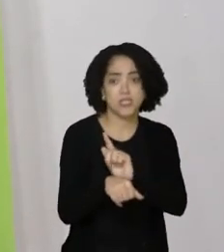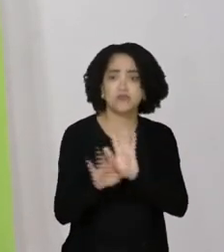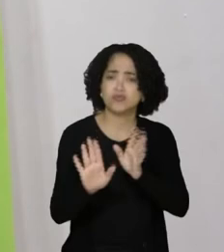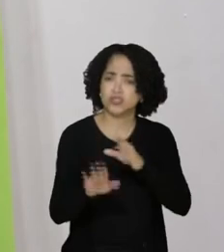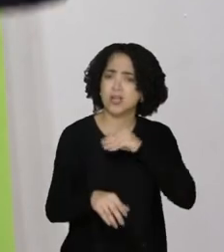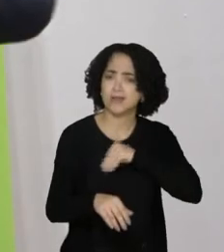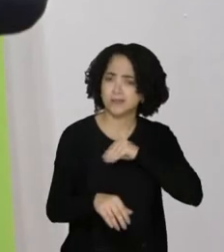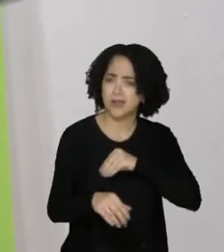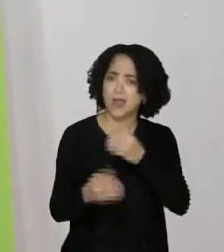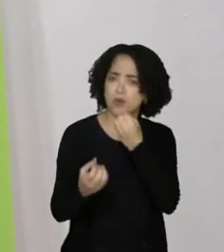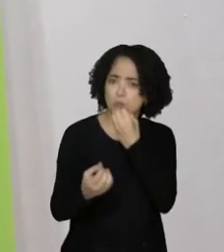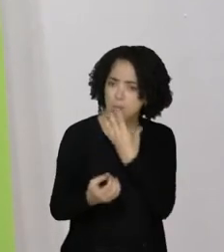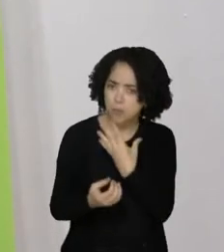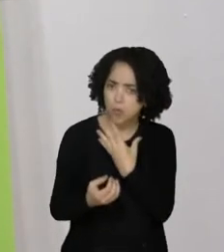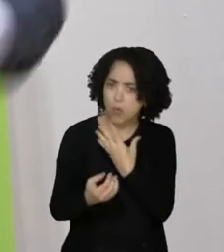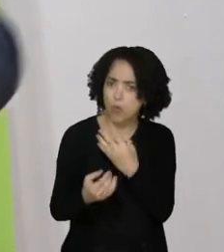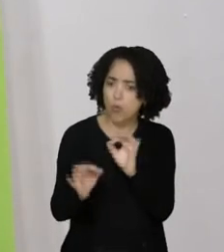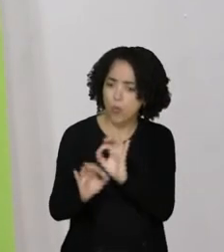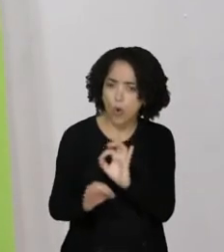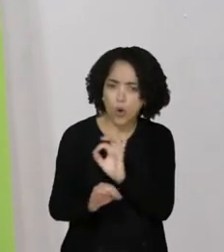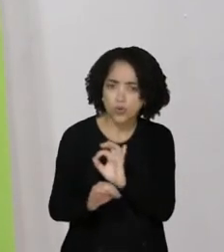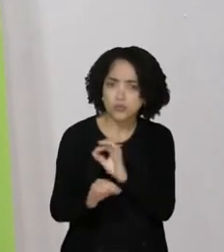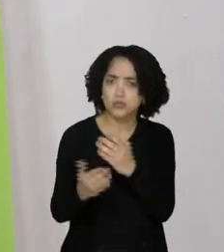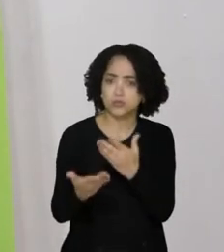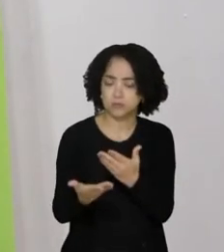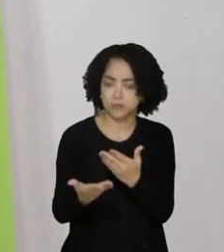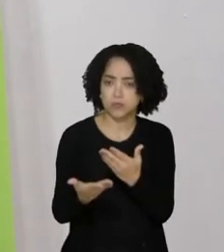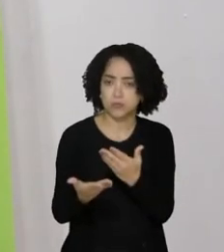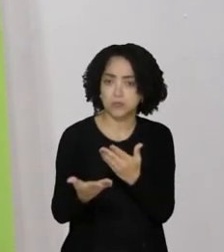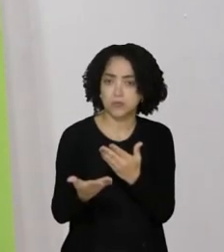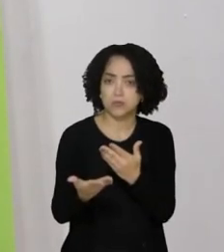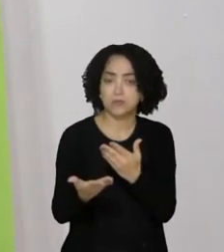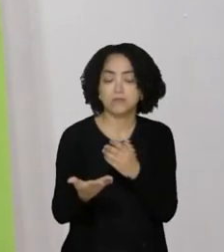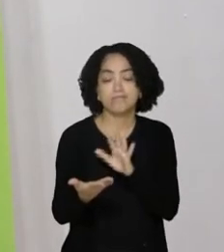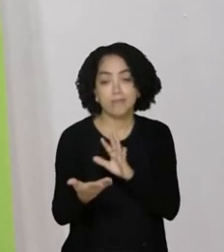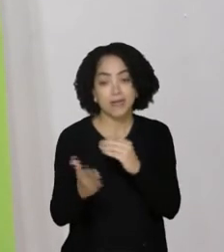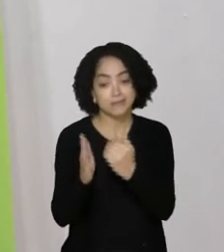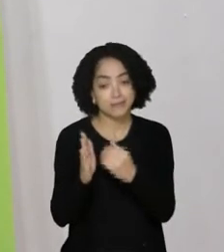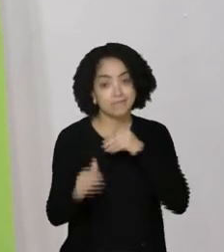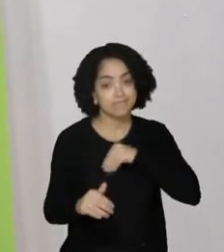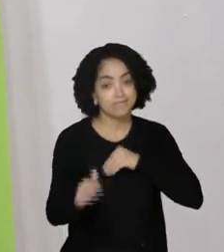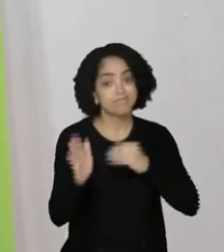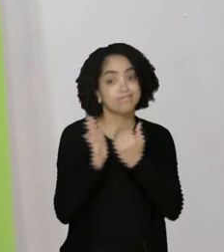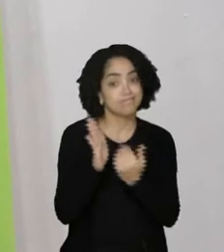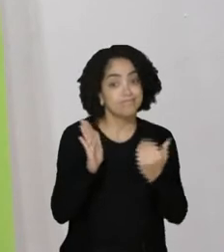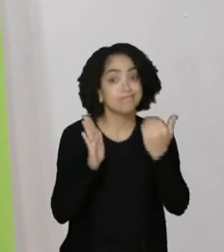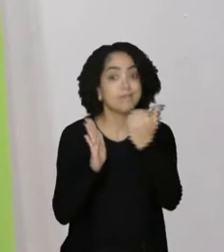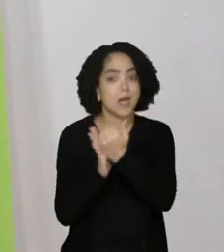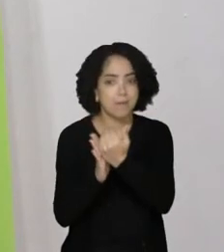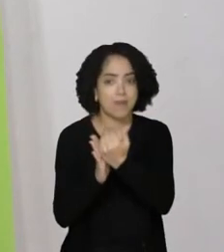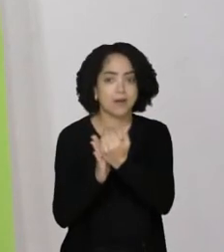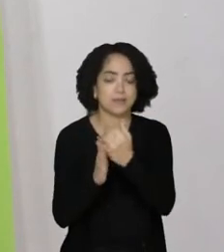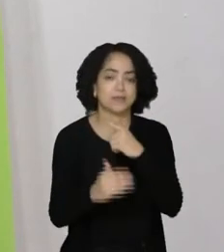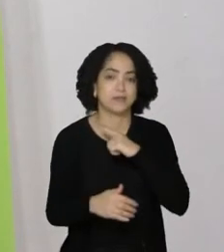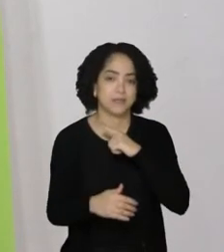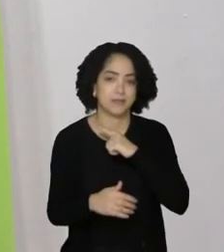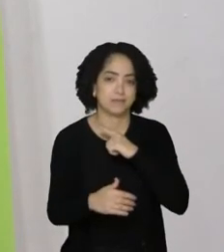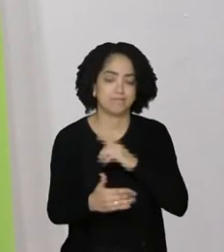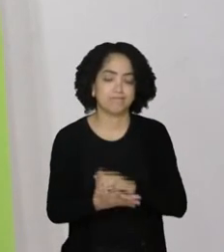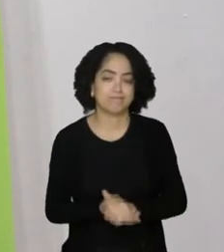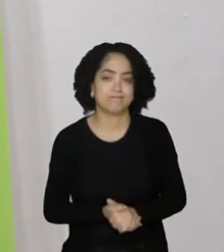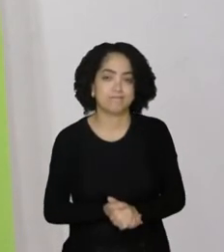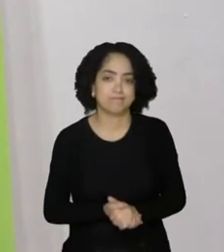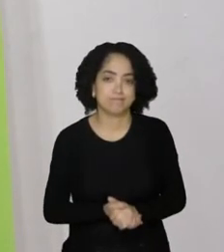salários já vão se aposentar com um ótimo salários é você Catarinense que tá pagando essa conta